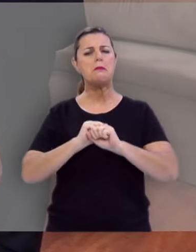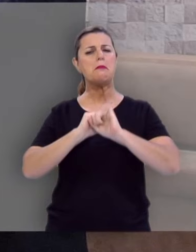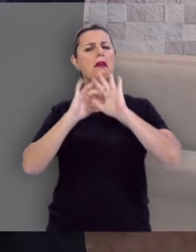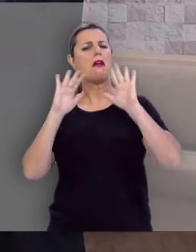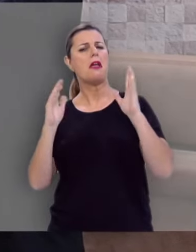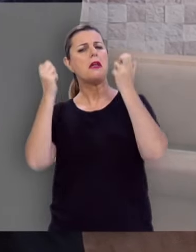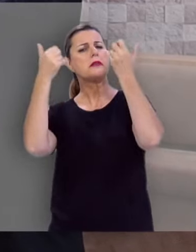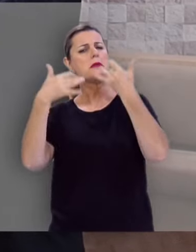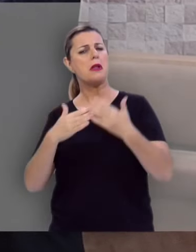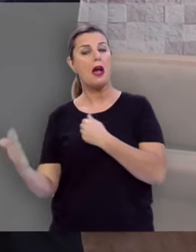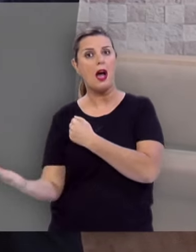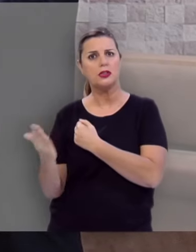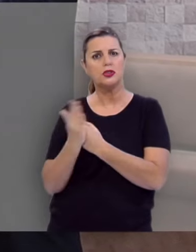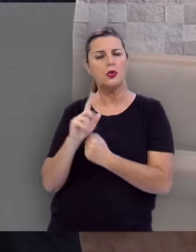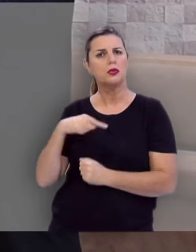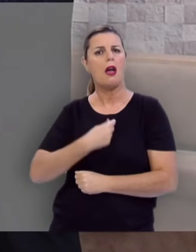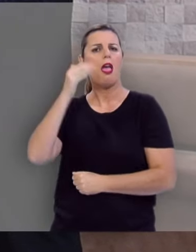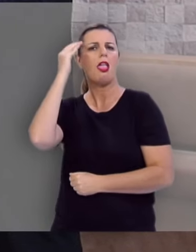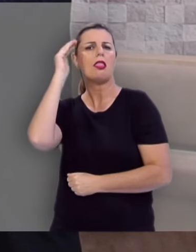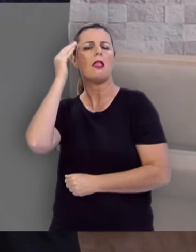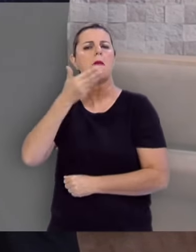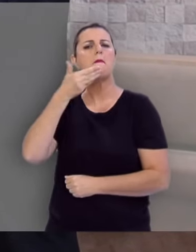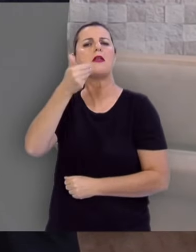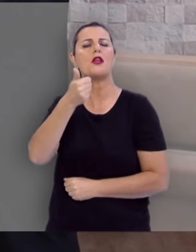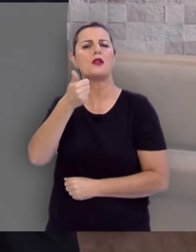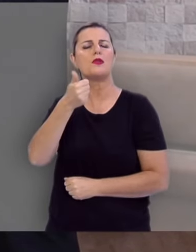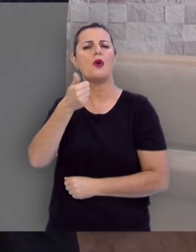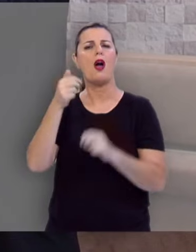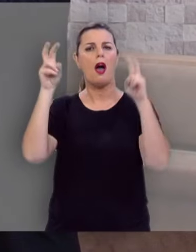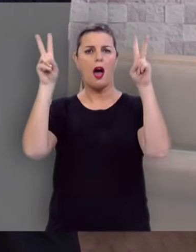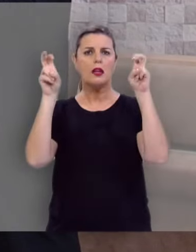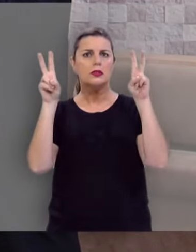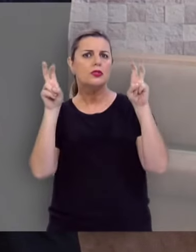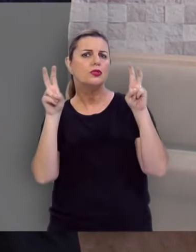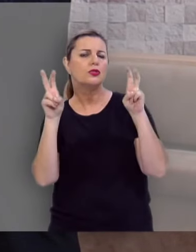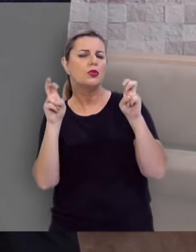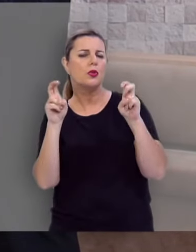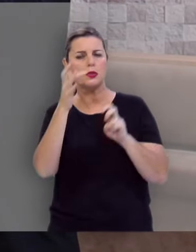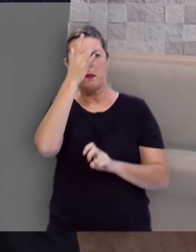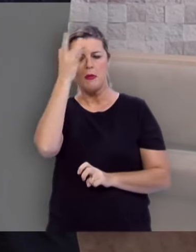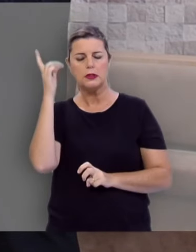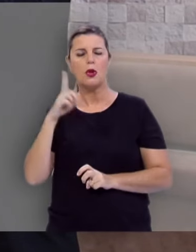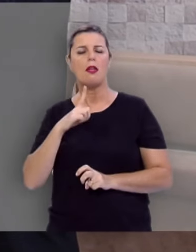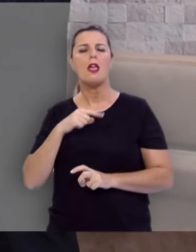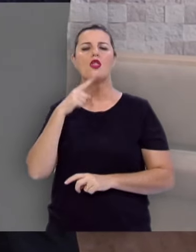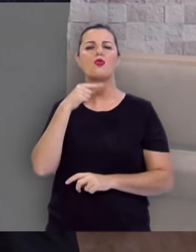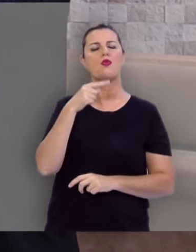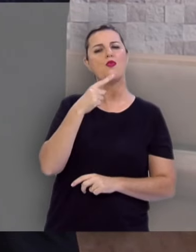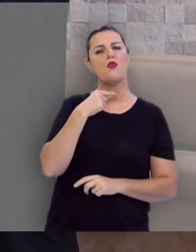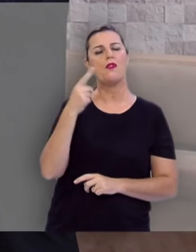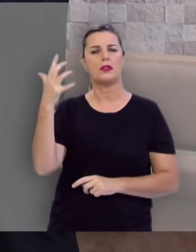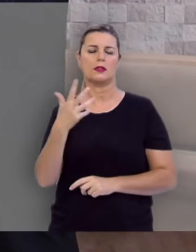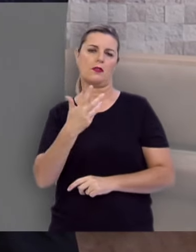né? Como nos ajuda a entender mais a respeito de um assunto que muitas pessoas têm dúvida, né? A respeito